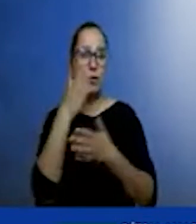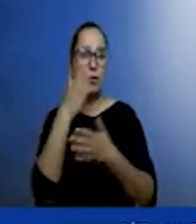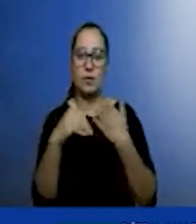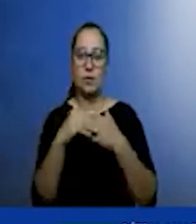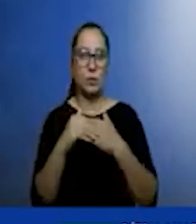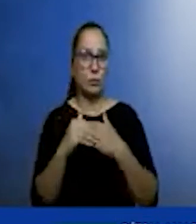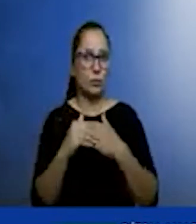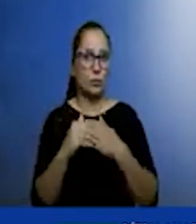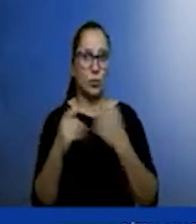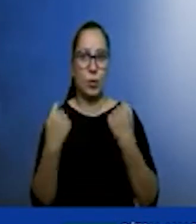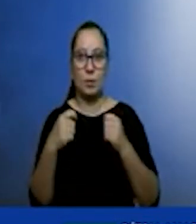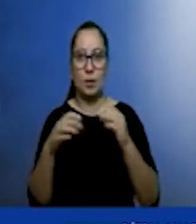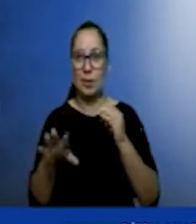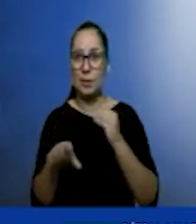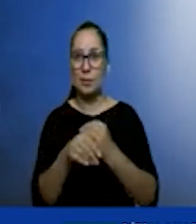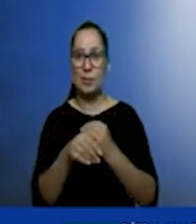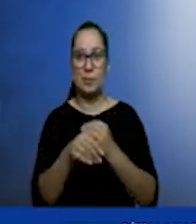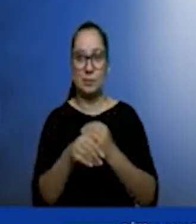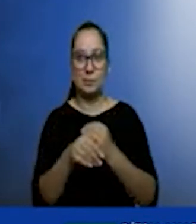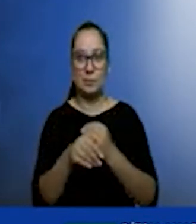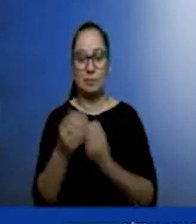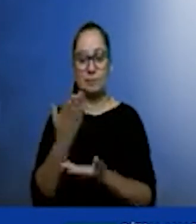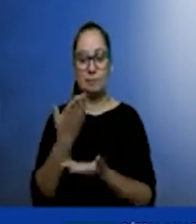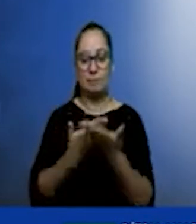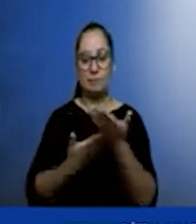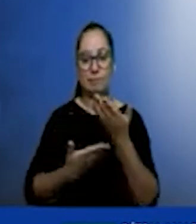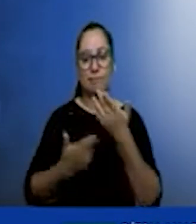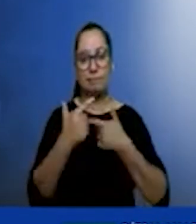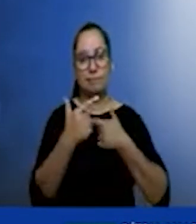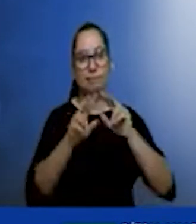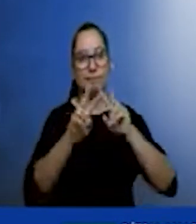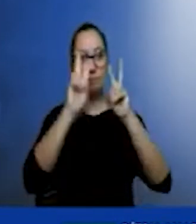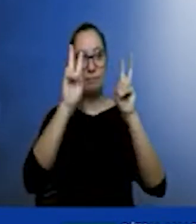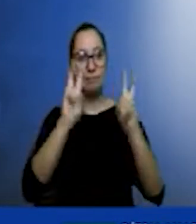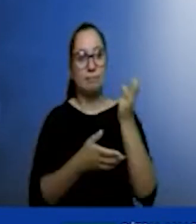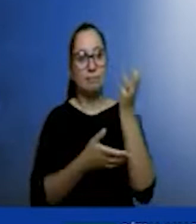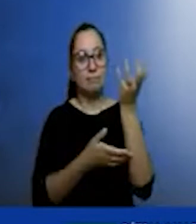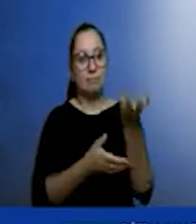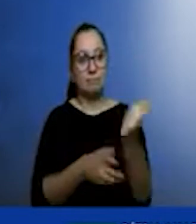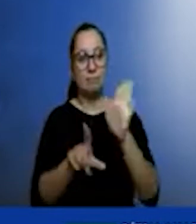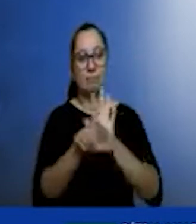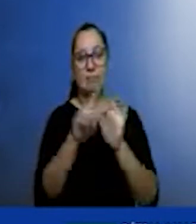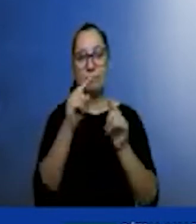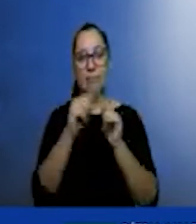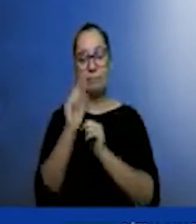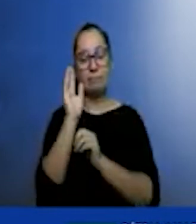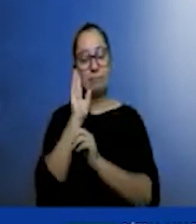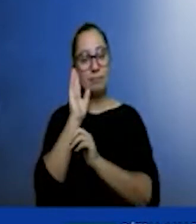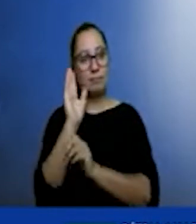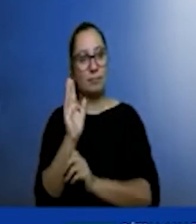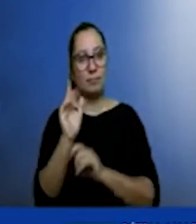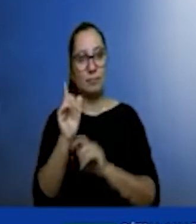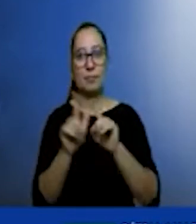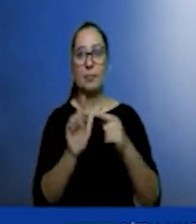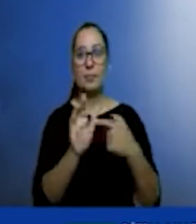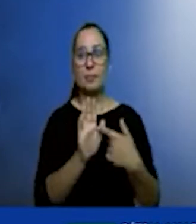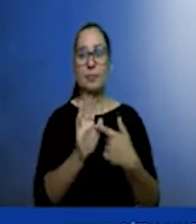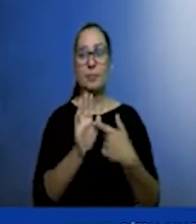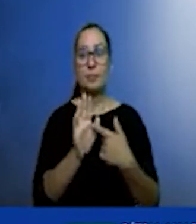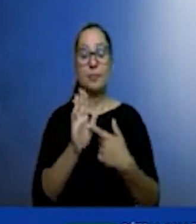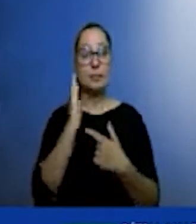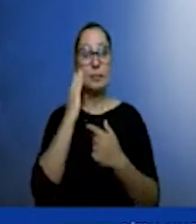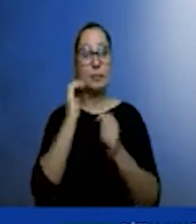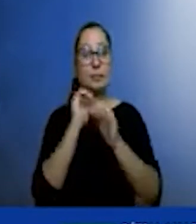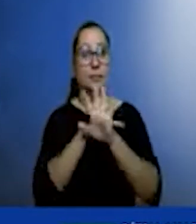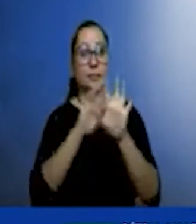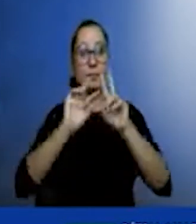ser complementar. Né? Você precisa trabalhar a questão do desmatamento ilegal, principalmente. Né, trazer um entendimento sobre a expansão